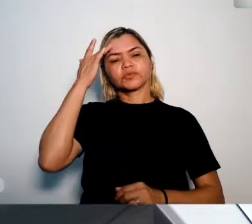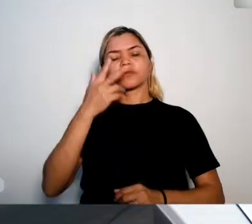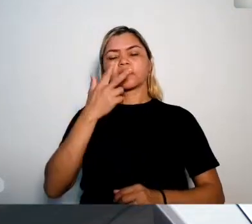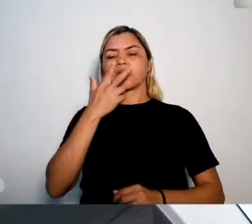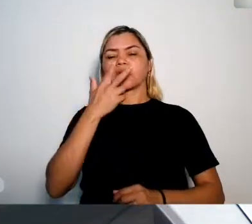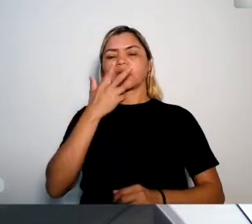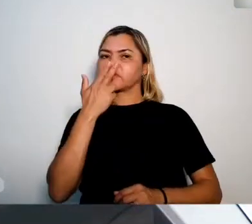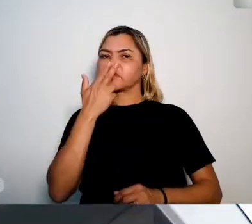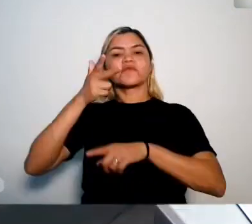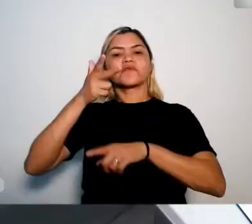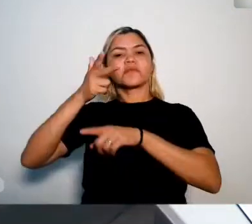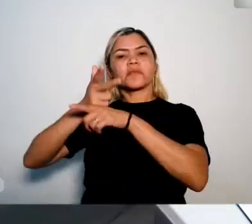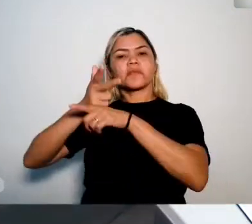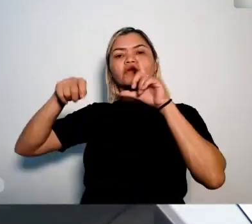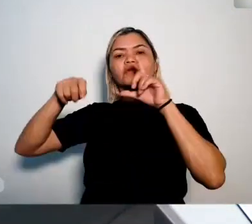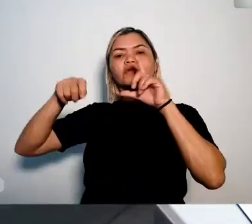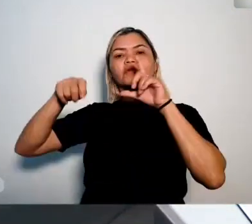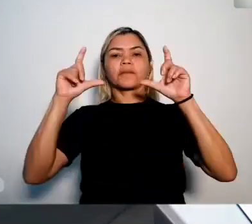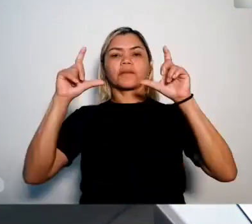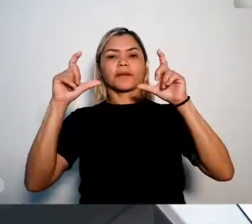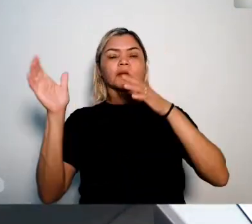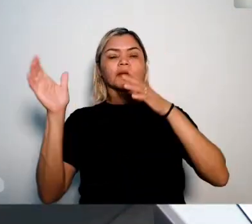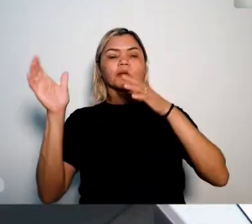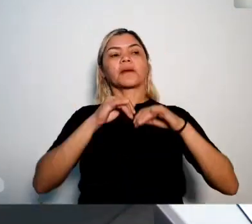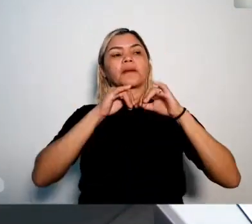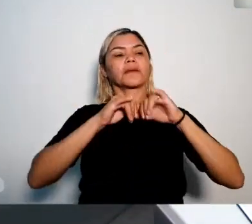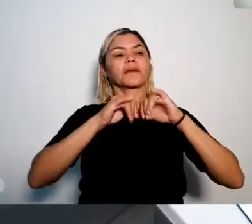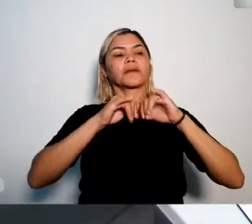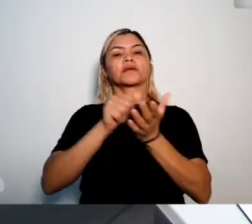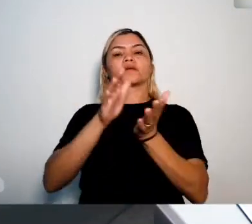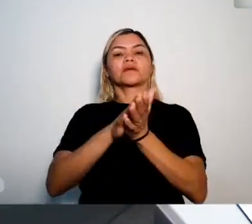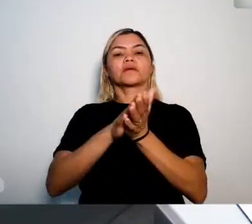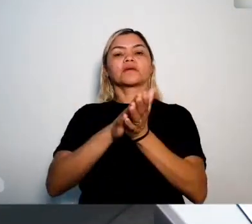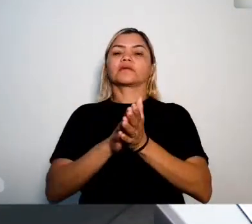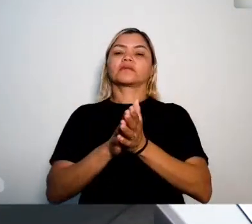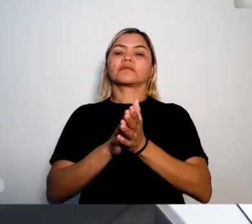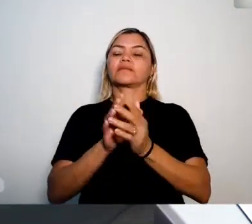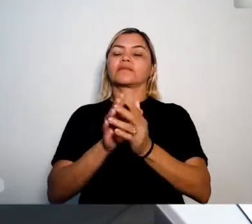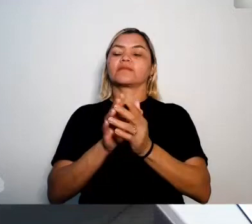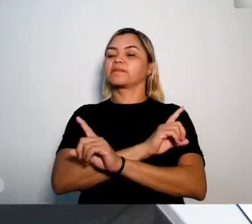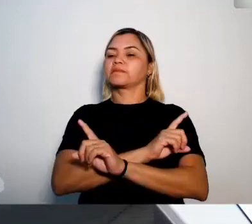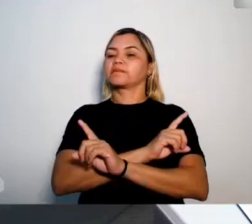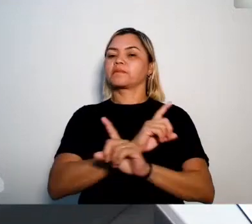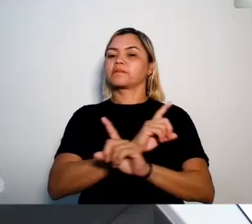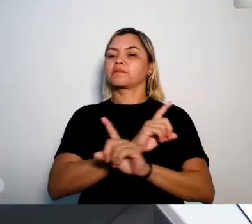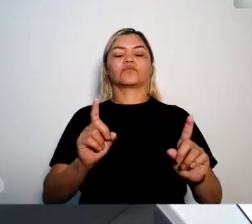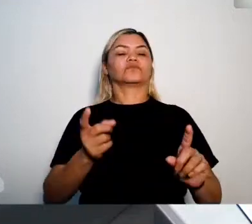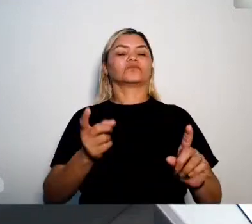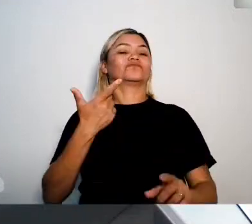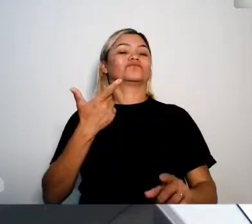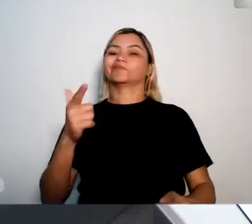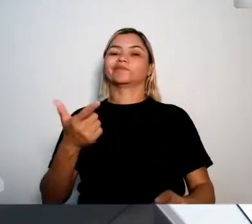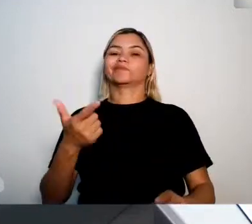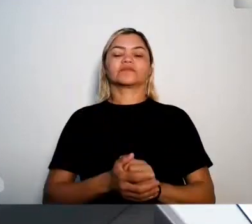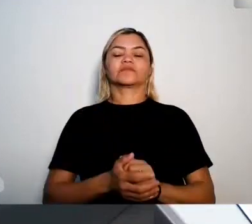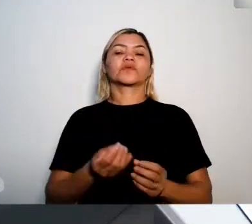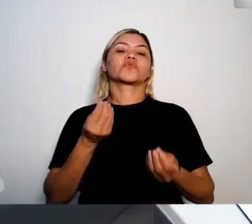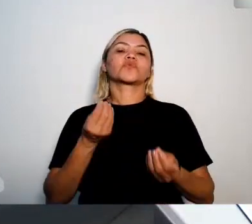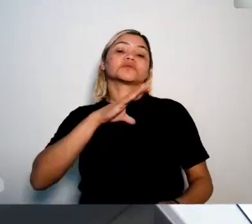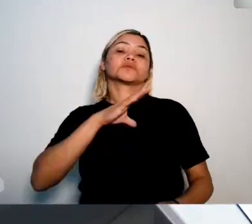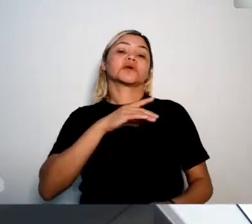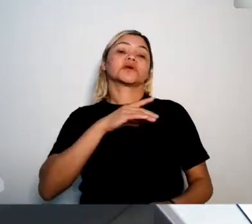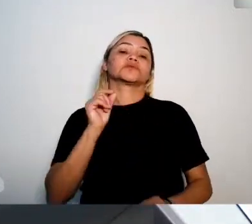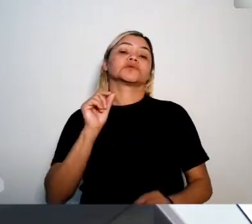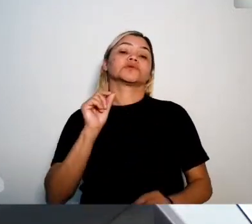a pessoa e vai ser punido. Não vai, não existe. E qual a cidade que nós temos que ver também,